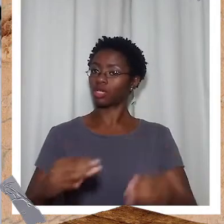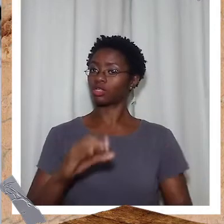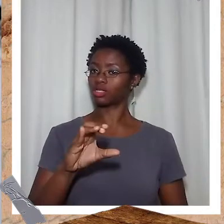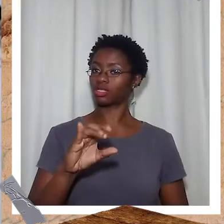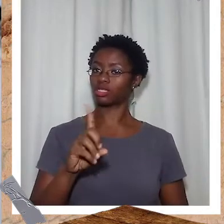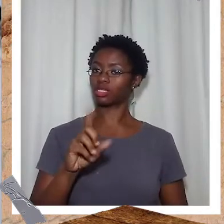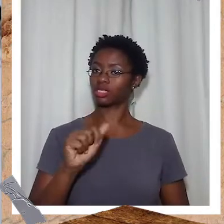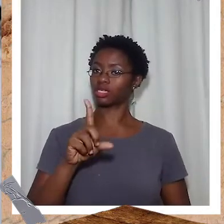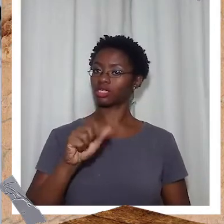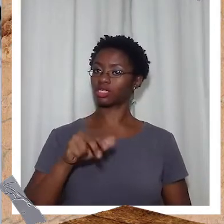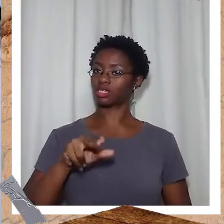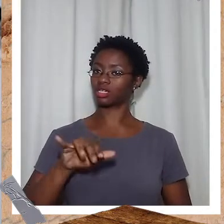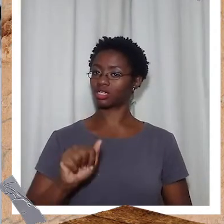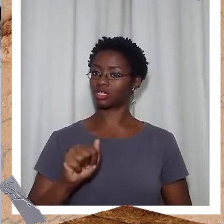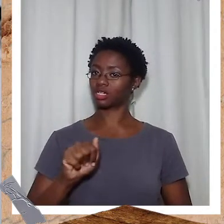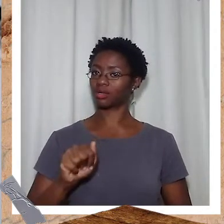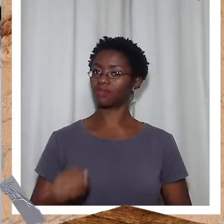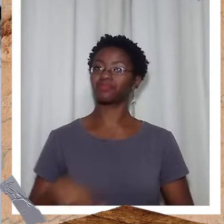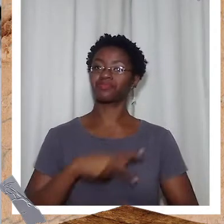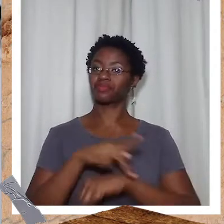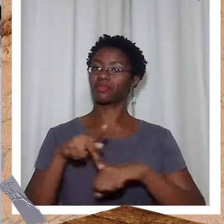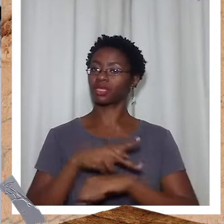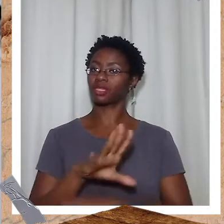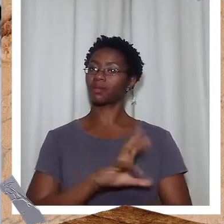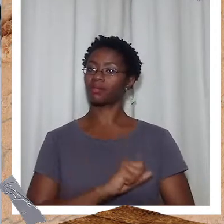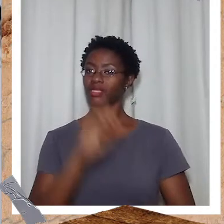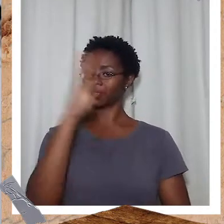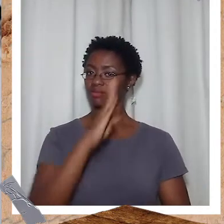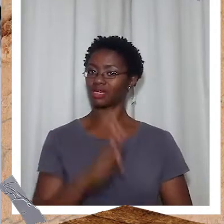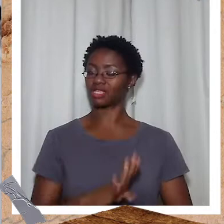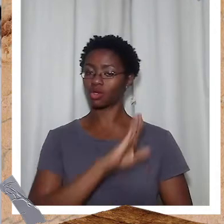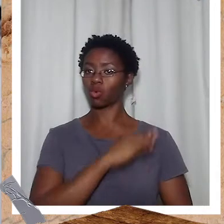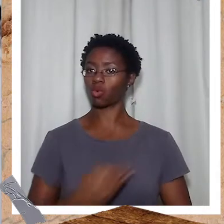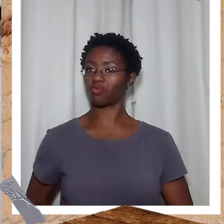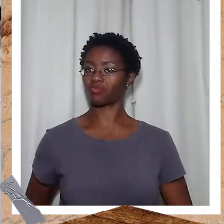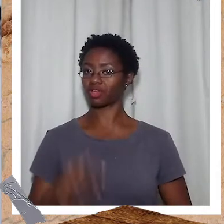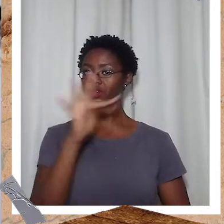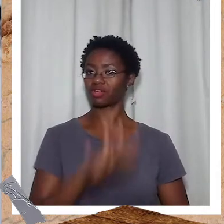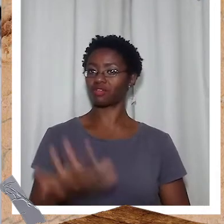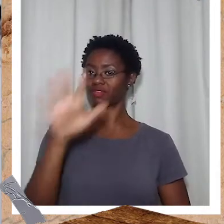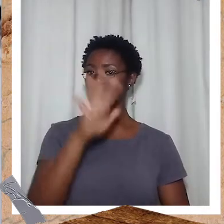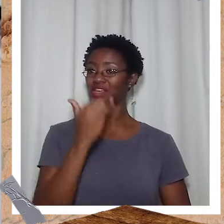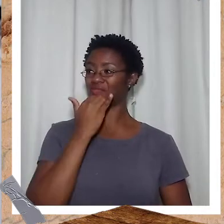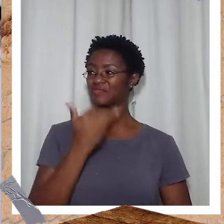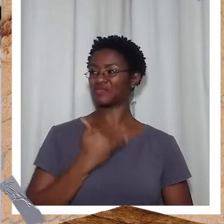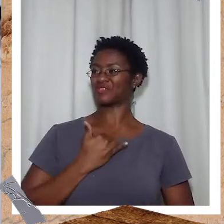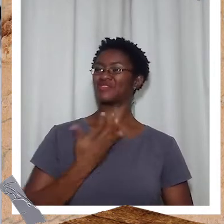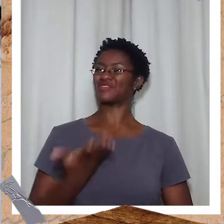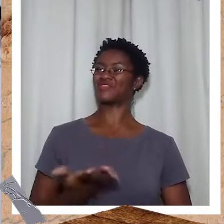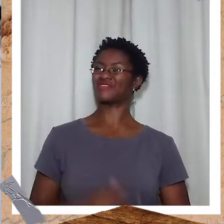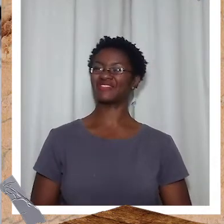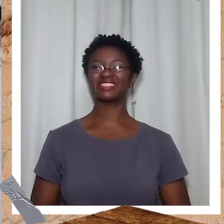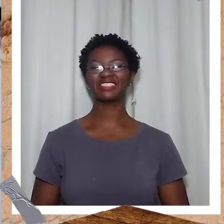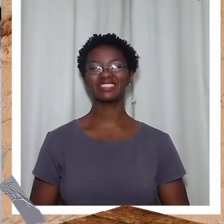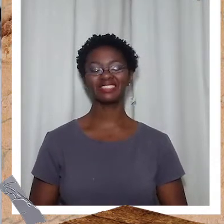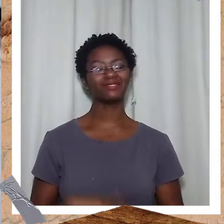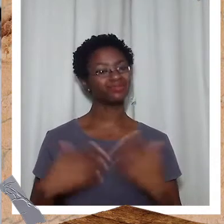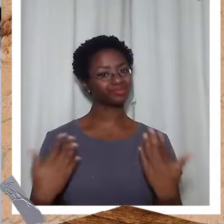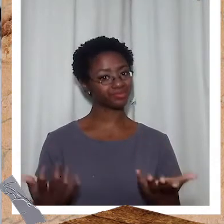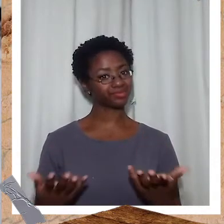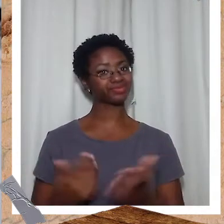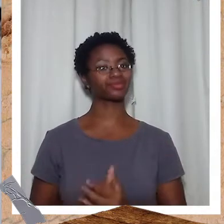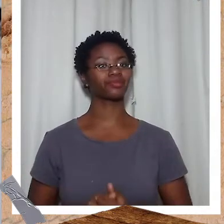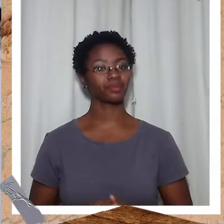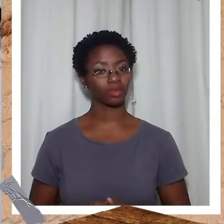e Brasil e Pátria Amada Brasil, Governo Federal. Me desculpem. Bom, gente, estamos aqui